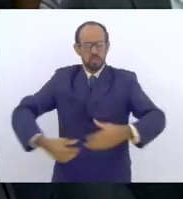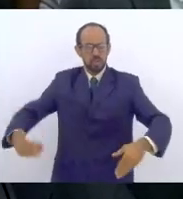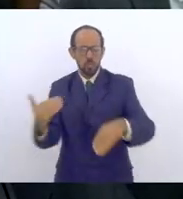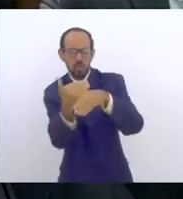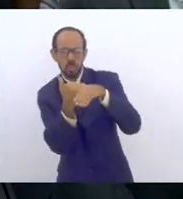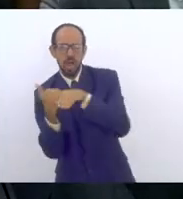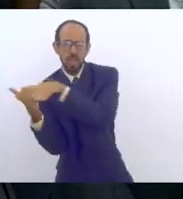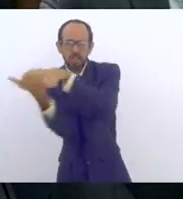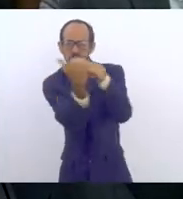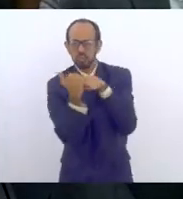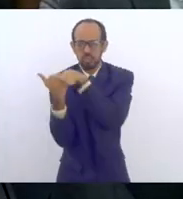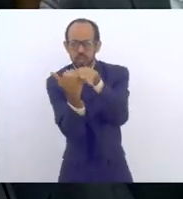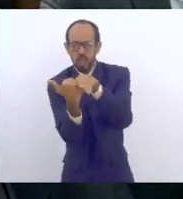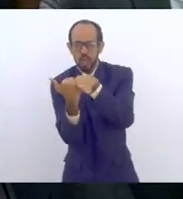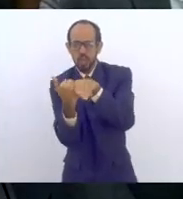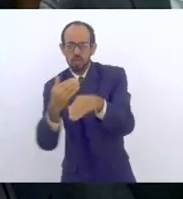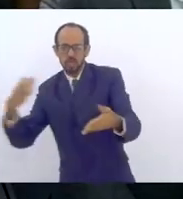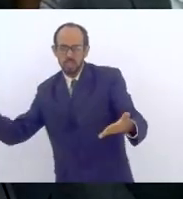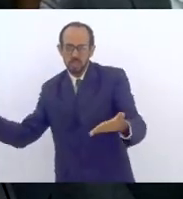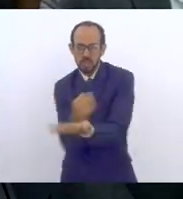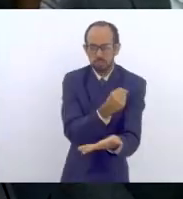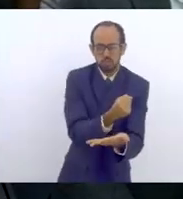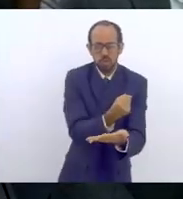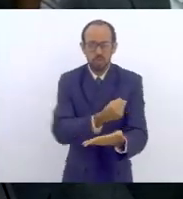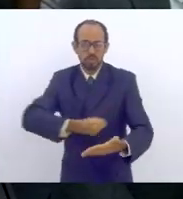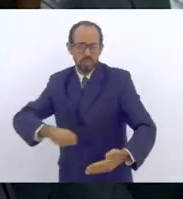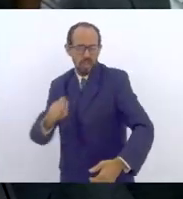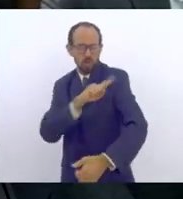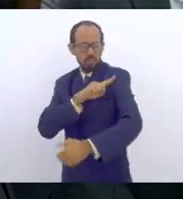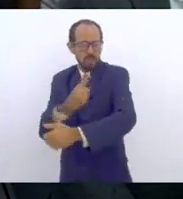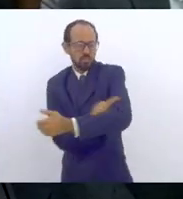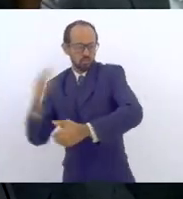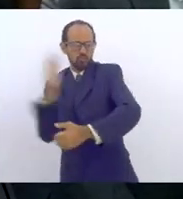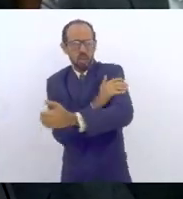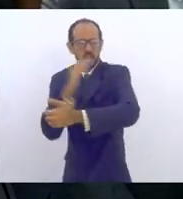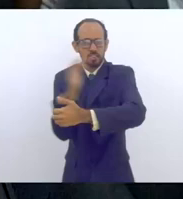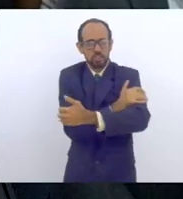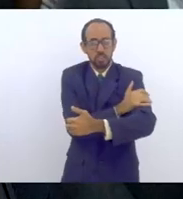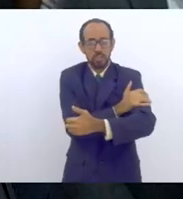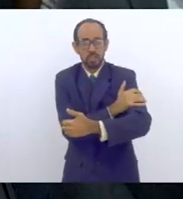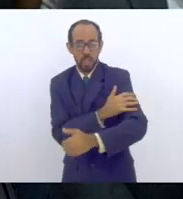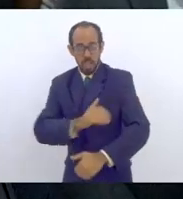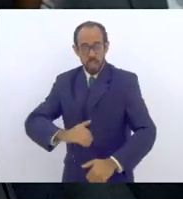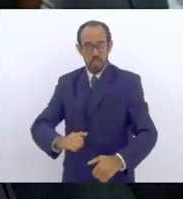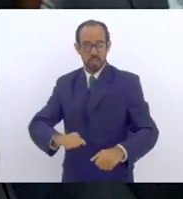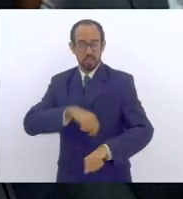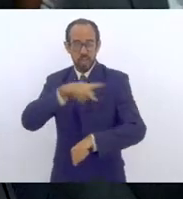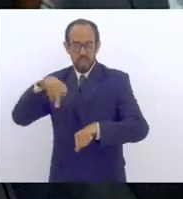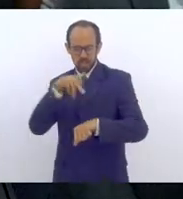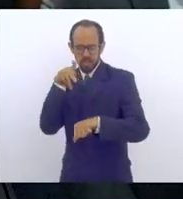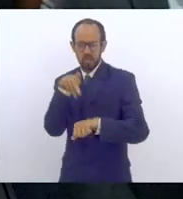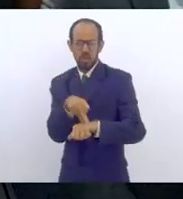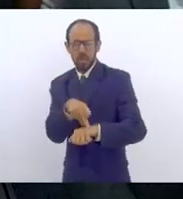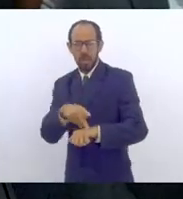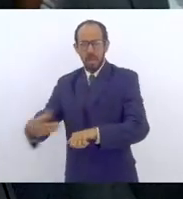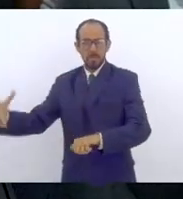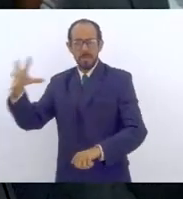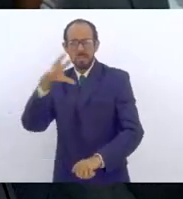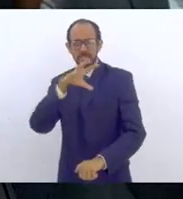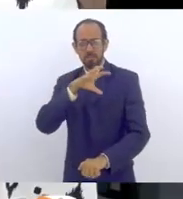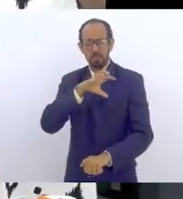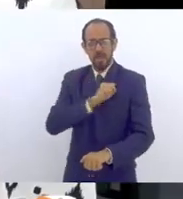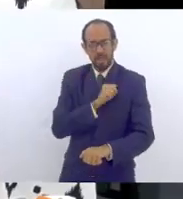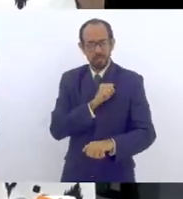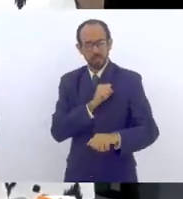dessa igualdade conseguimos conquistar com braço forte em que eu sei